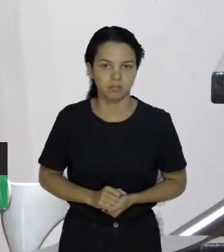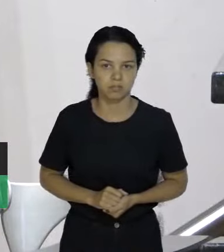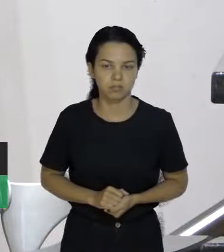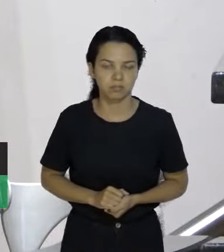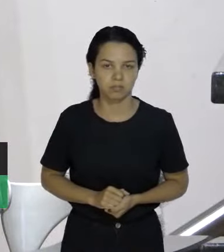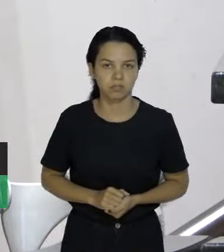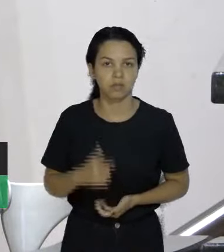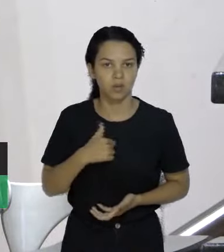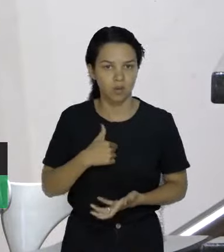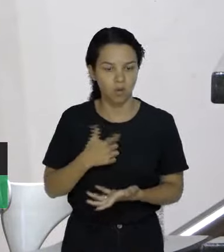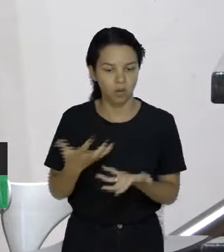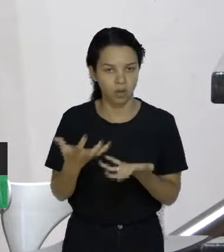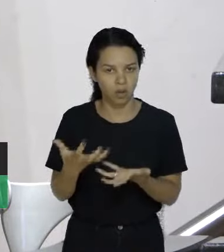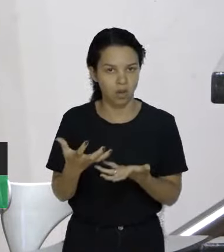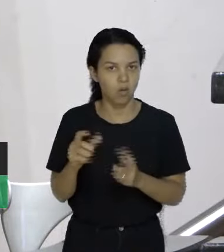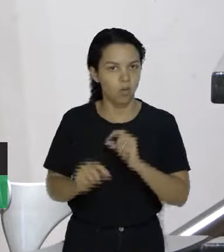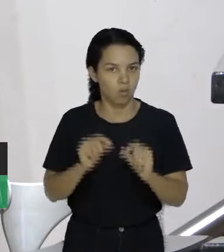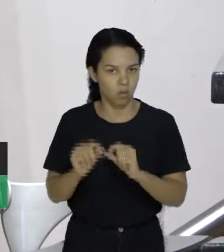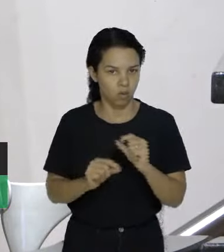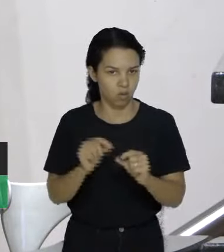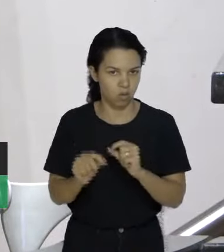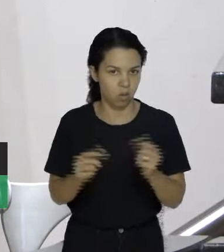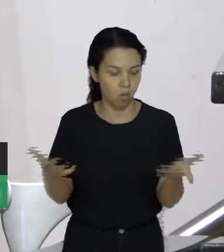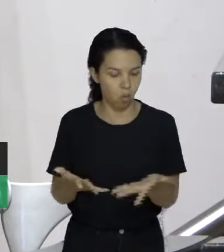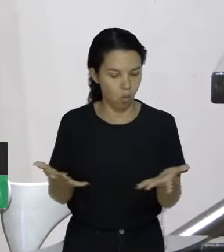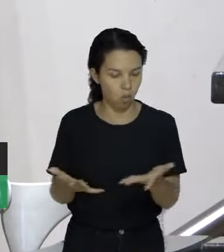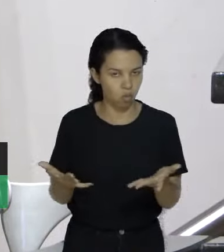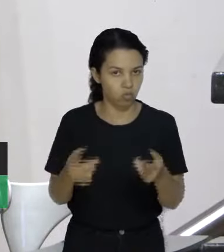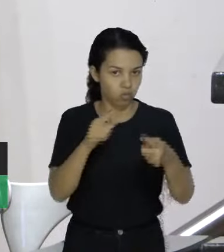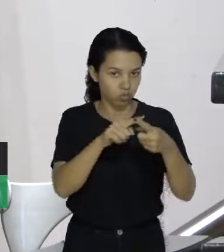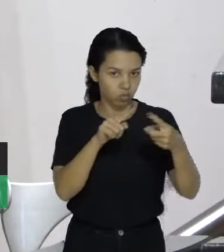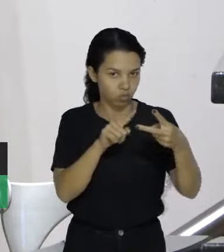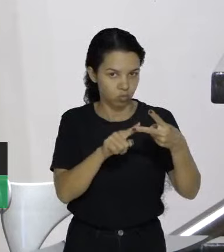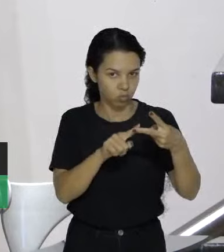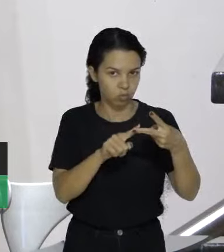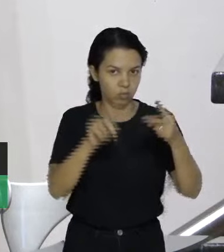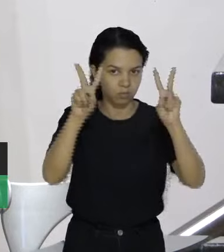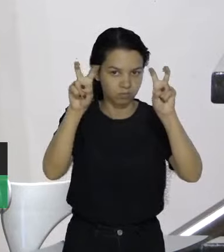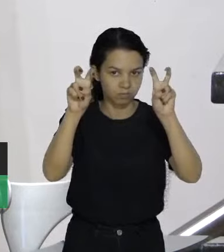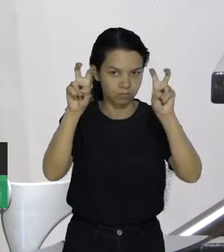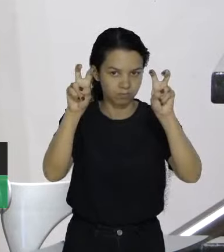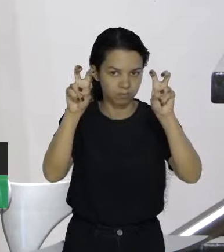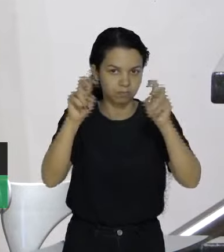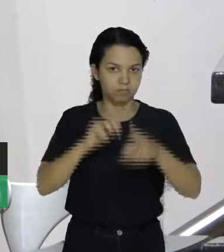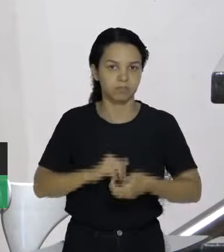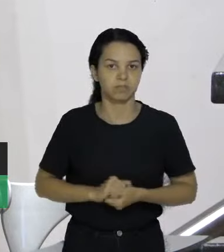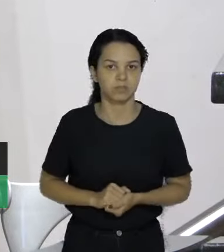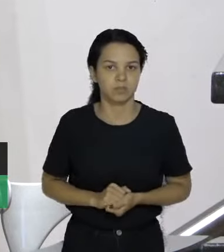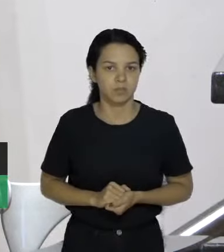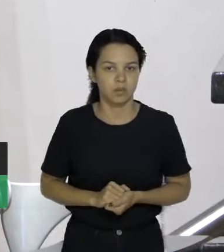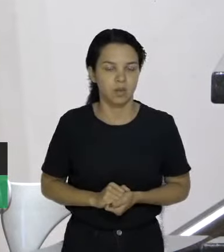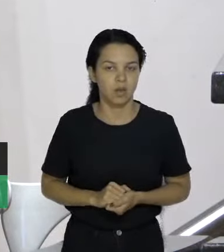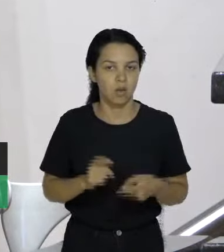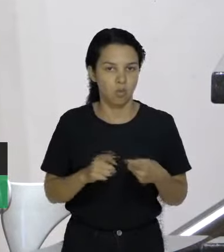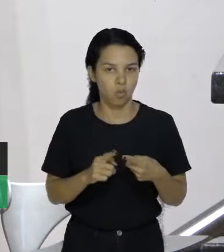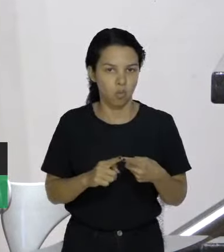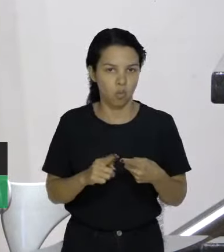eu quero abordar apenas dois temas Breves de um deles eu acabo de receber a